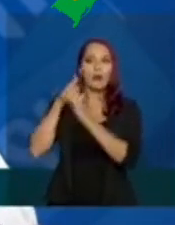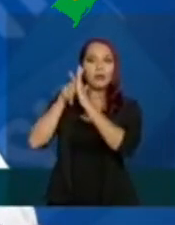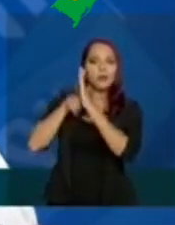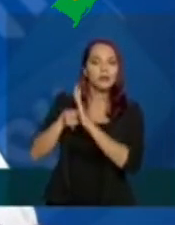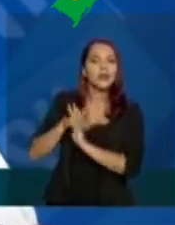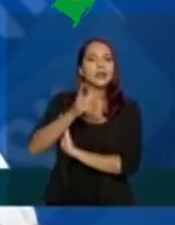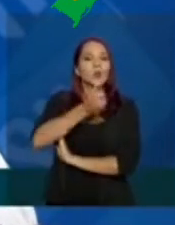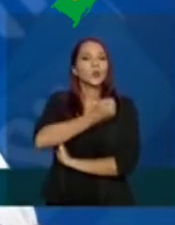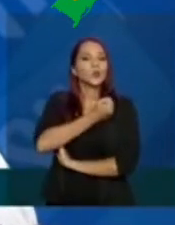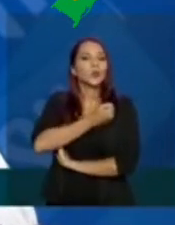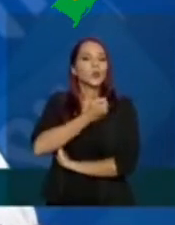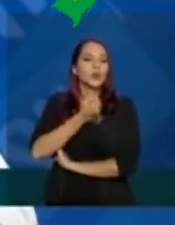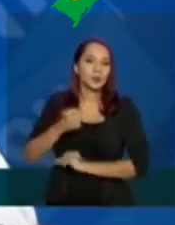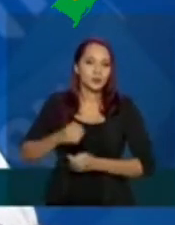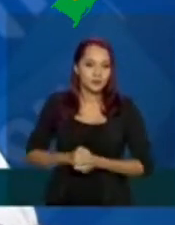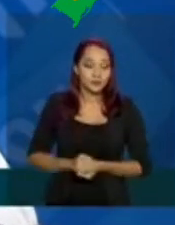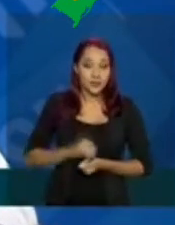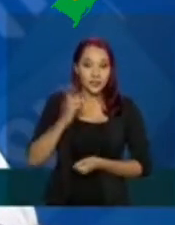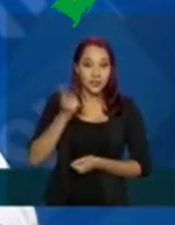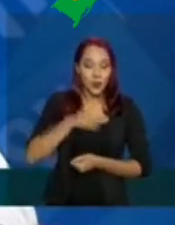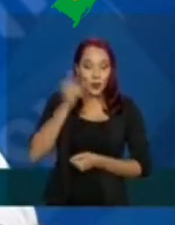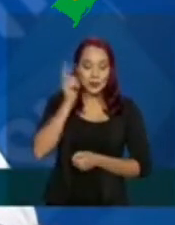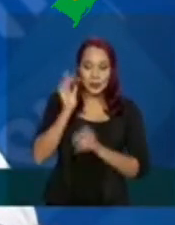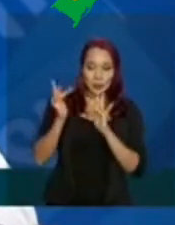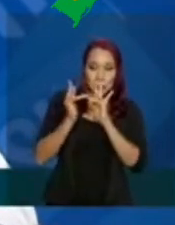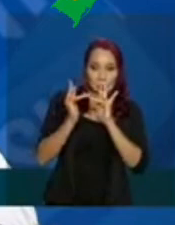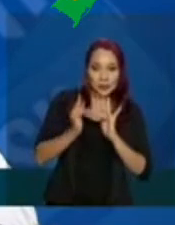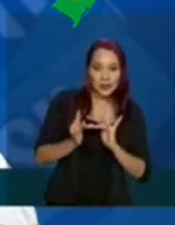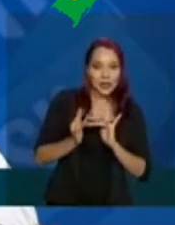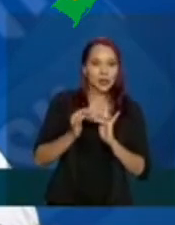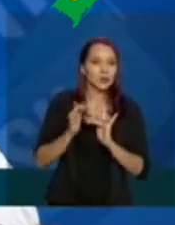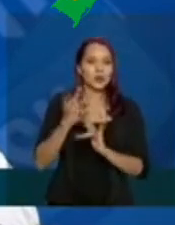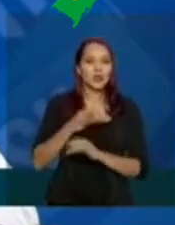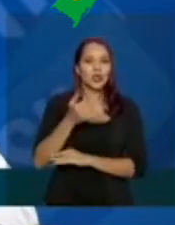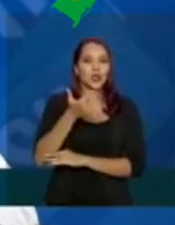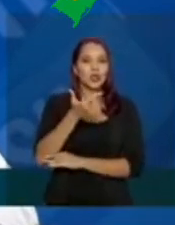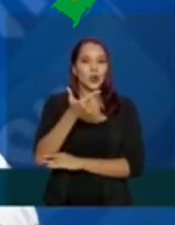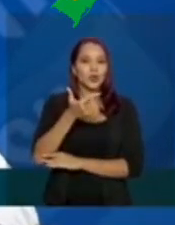um número. Nós já contatamos com